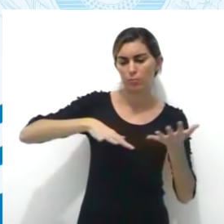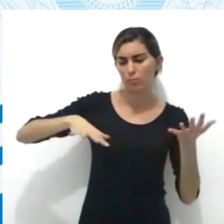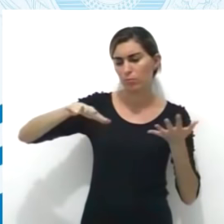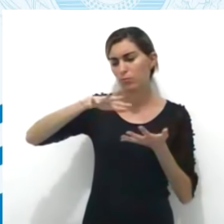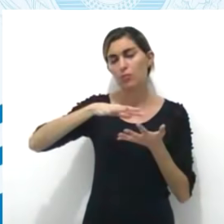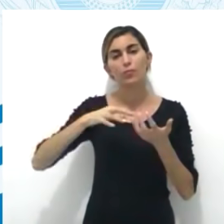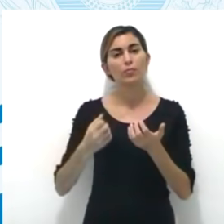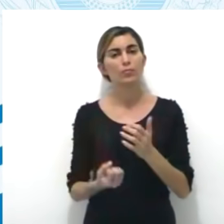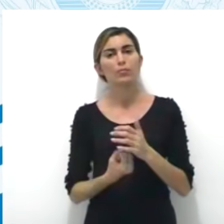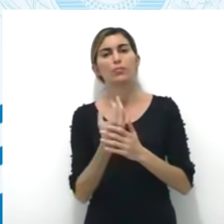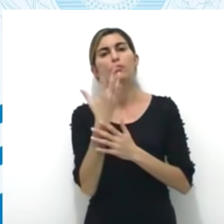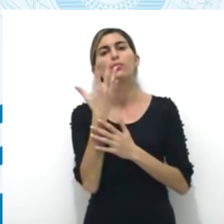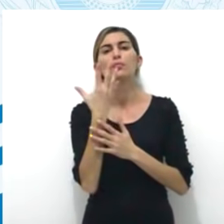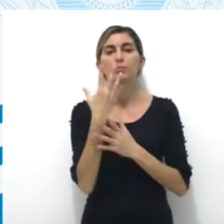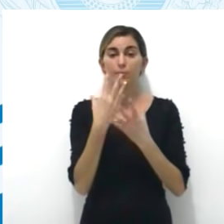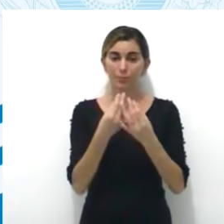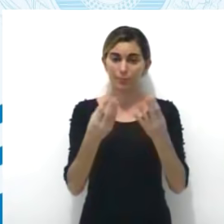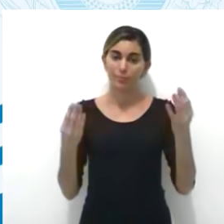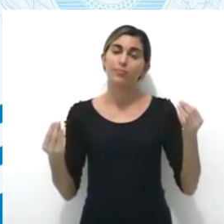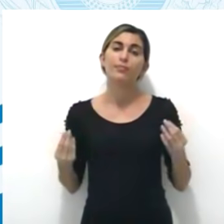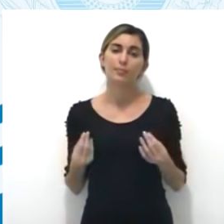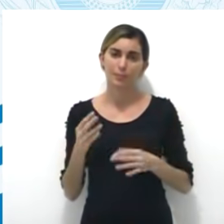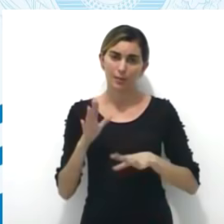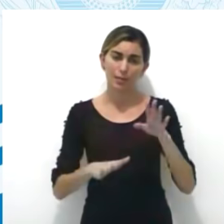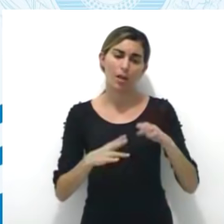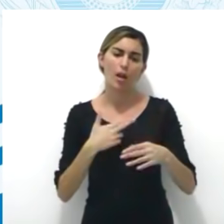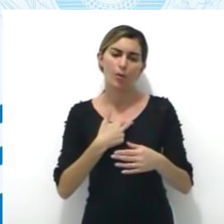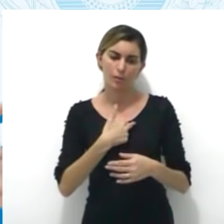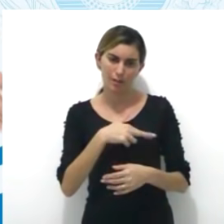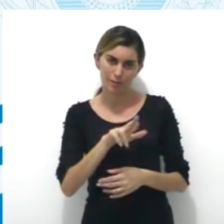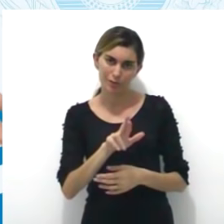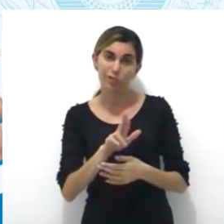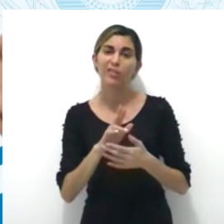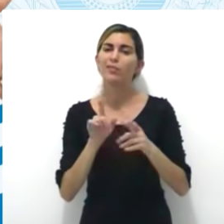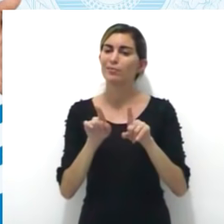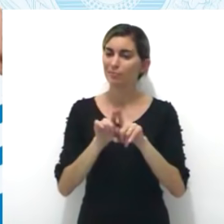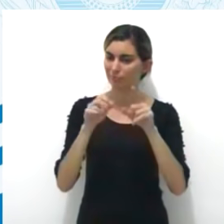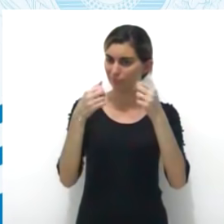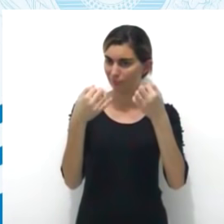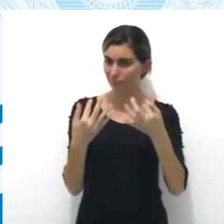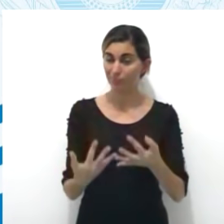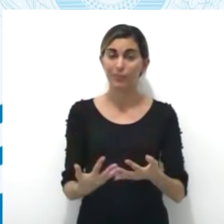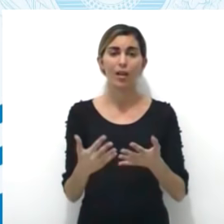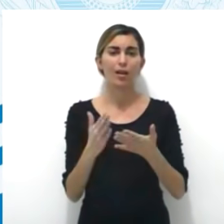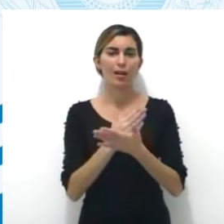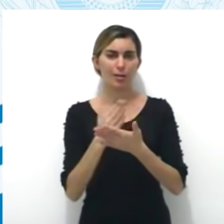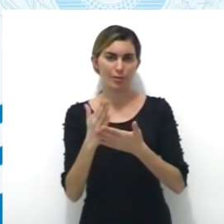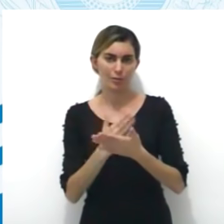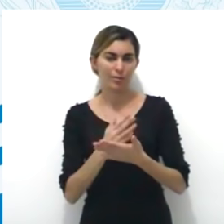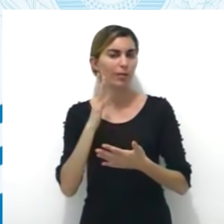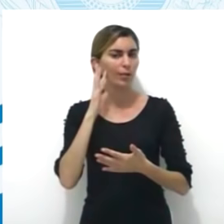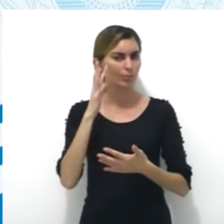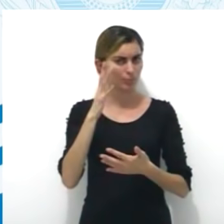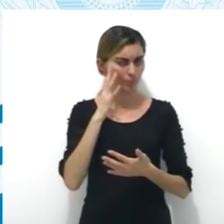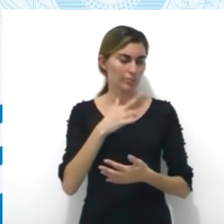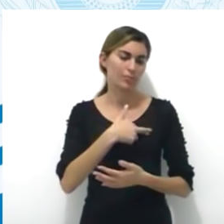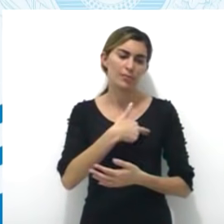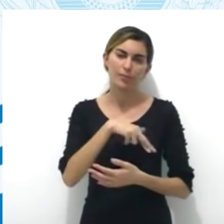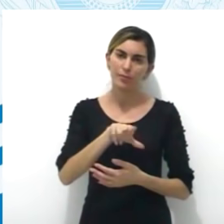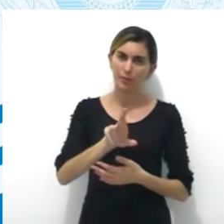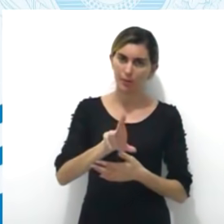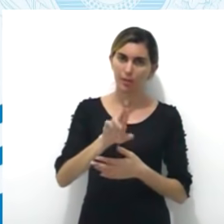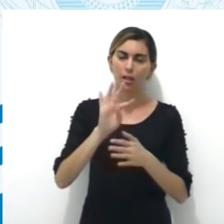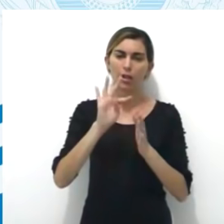foi criado? Então, muitas vezes baseado até em religião, não é isso? Então, na realidade, vão ter teorias baseadas